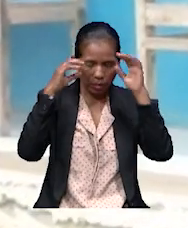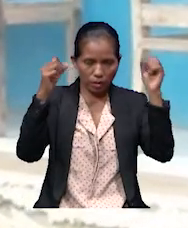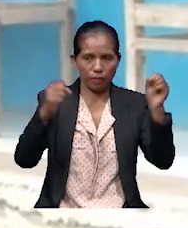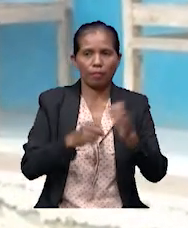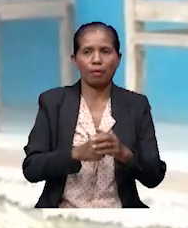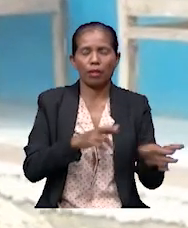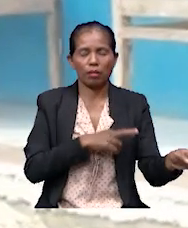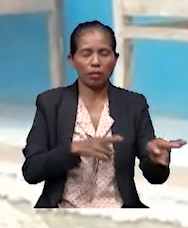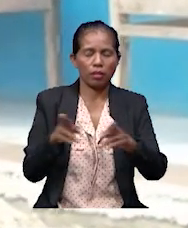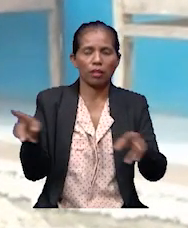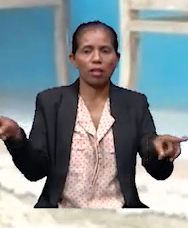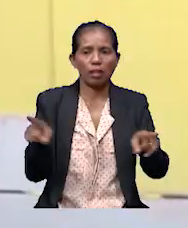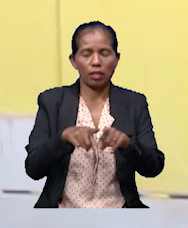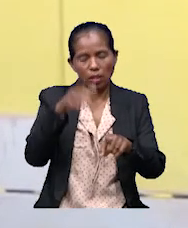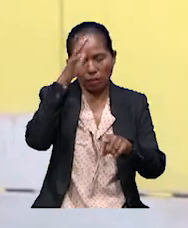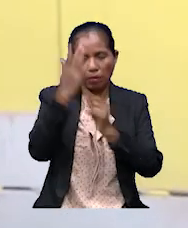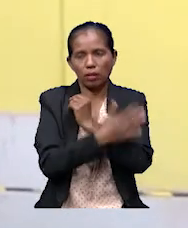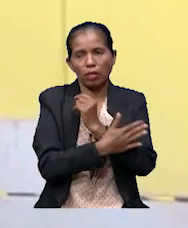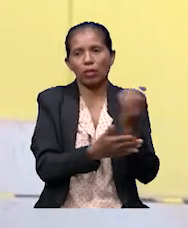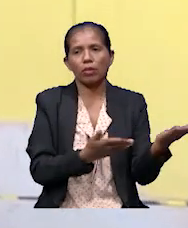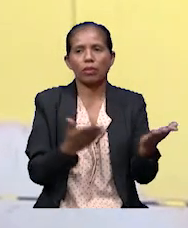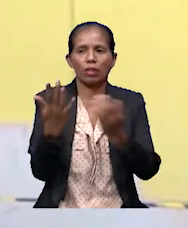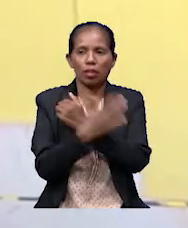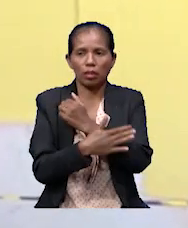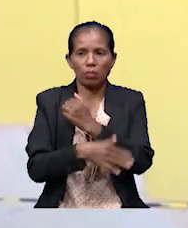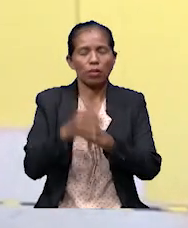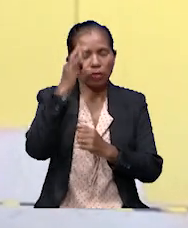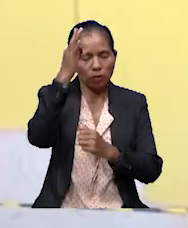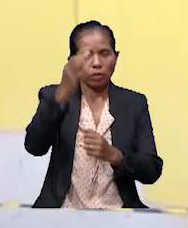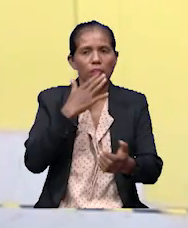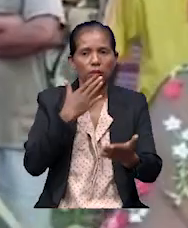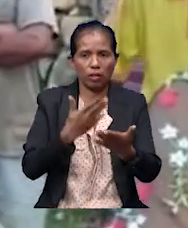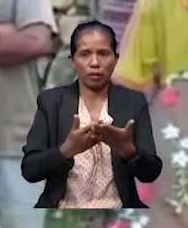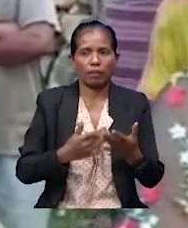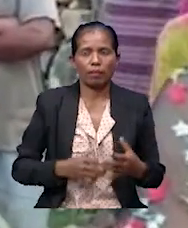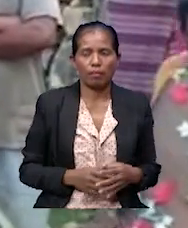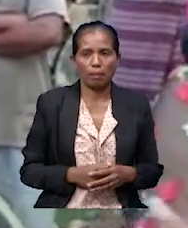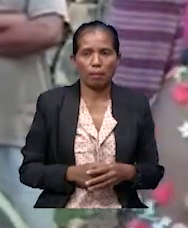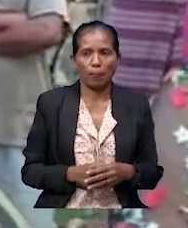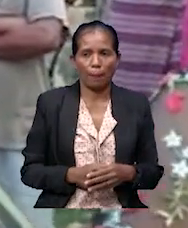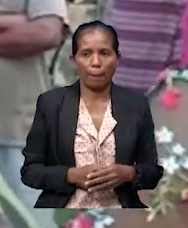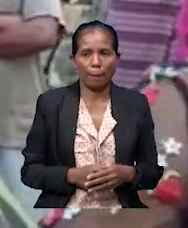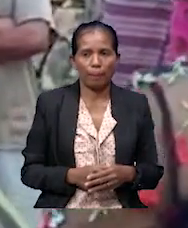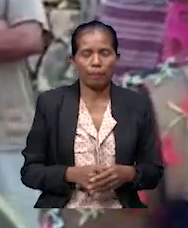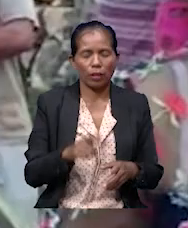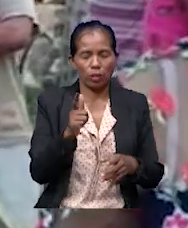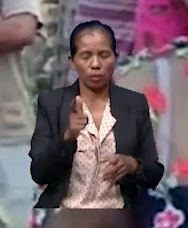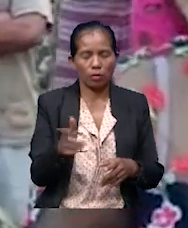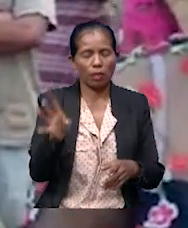pronto atu sai aman bana saungne hodi lori na saungne ba futuru idene be dia kliu. Unu 24 anos ne hoye esperanza